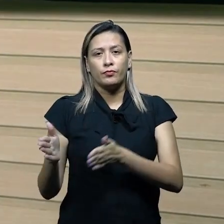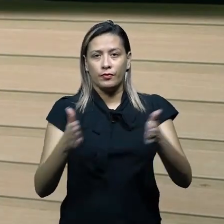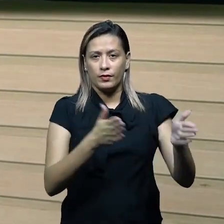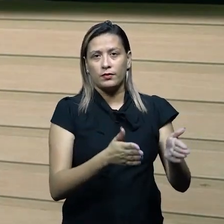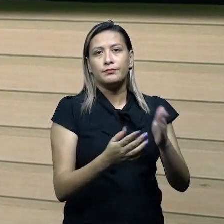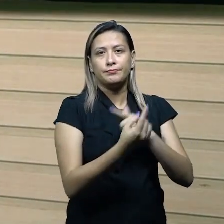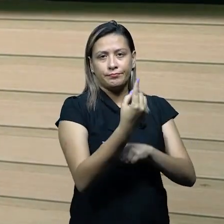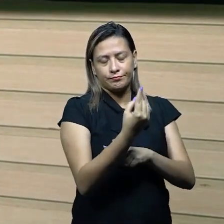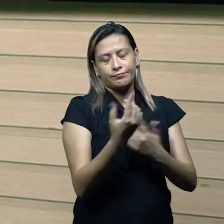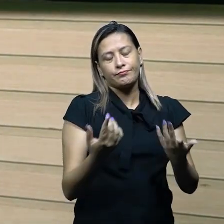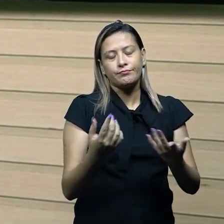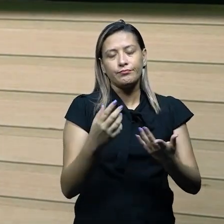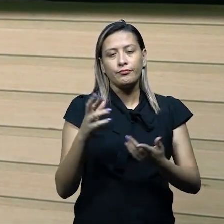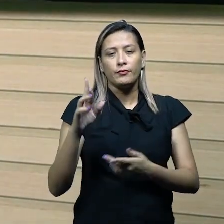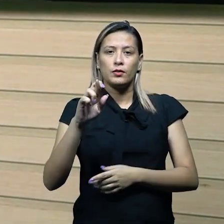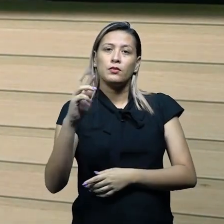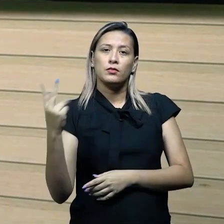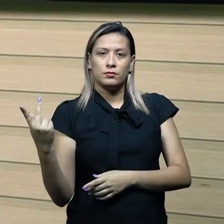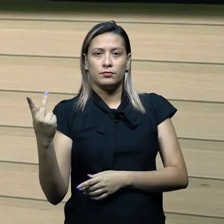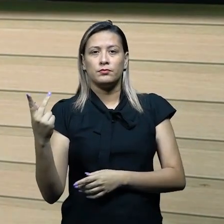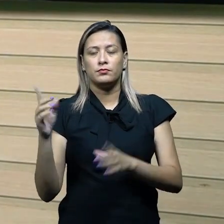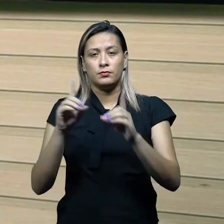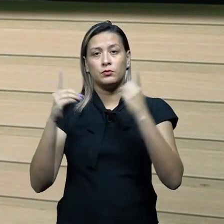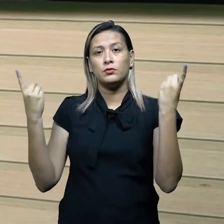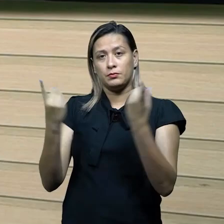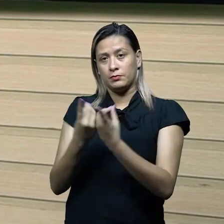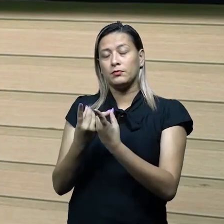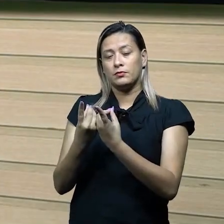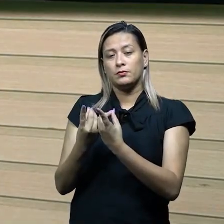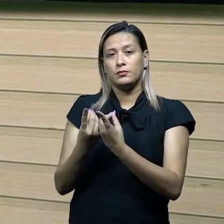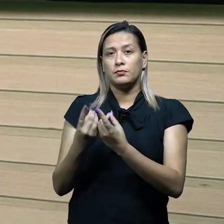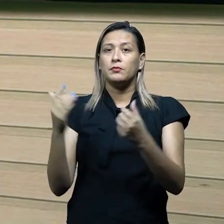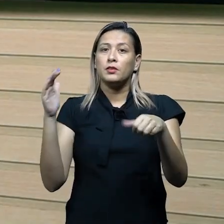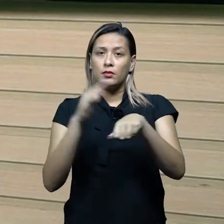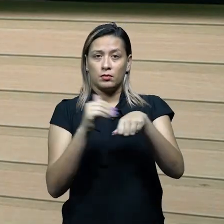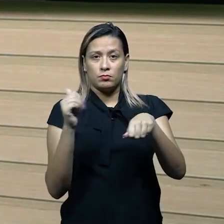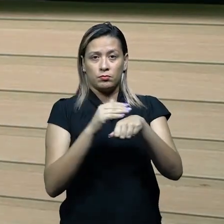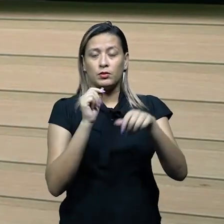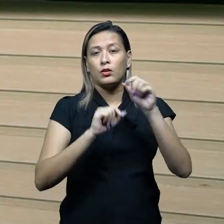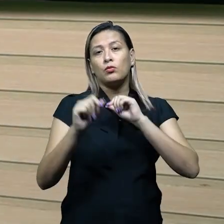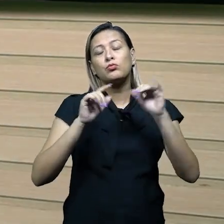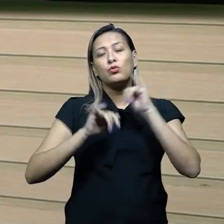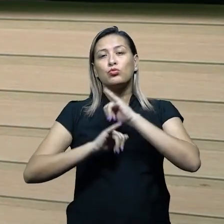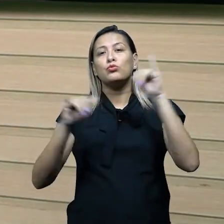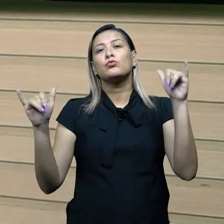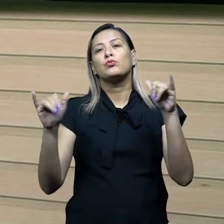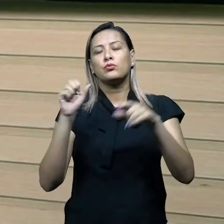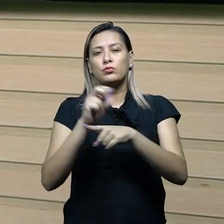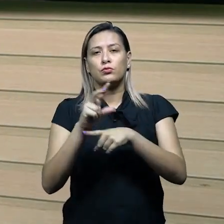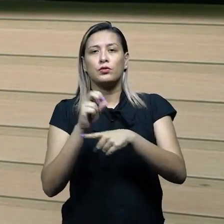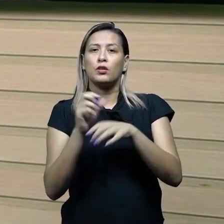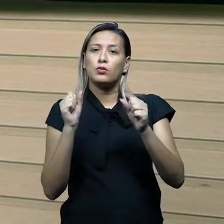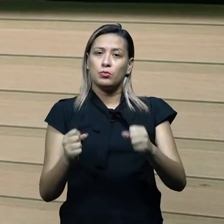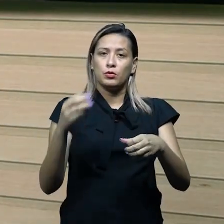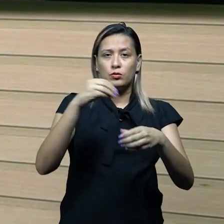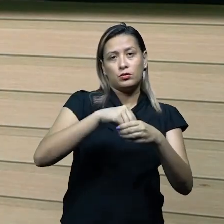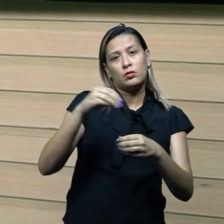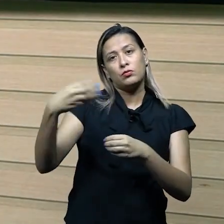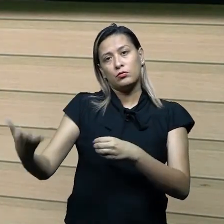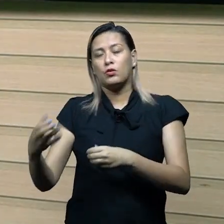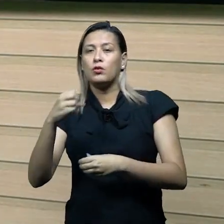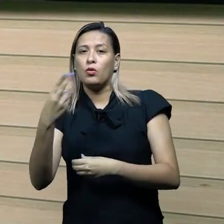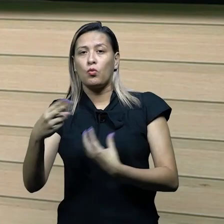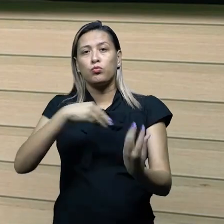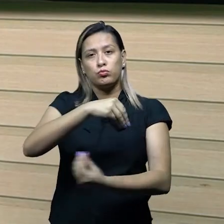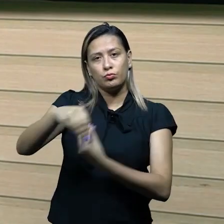legal. A primeira etapa do processo de recursos humanos, do Departamento de Recursos Humanos, é o recrutamento, é a divulgação da vaga. Ela pode ser